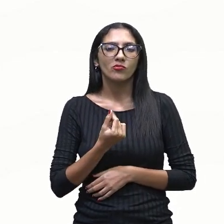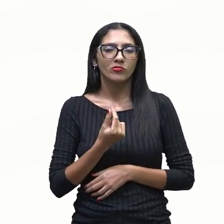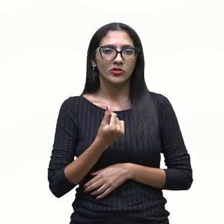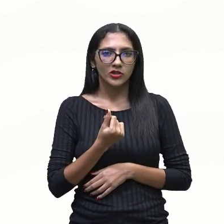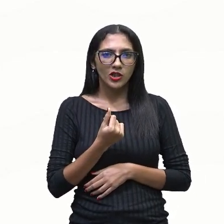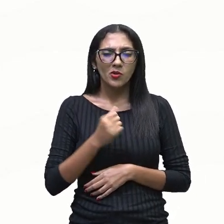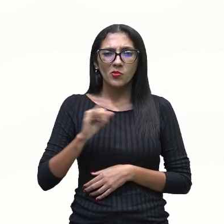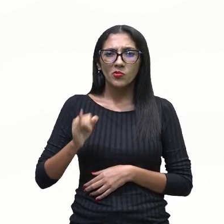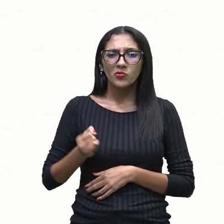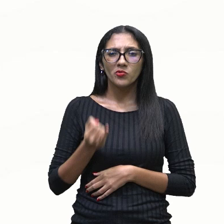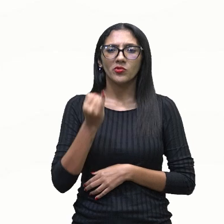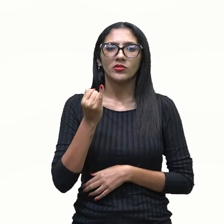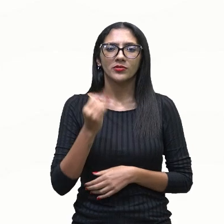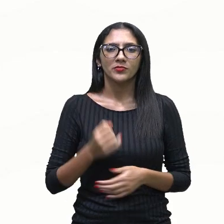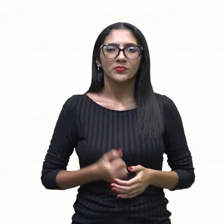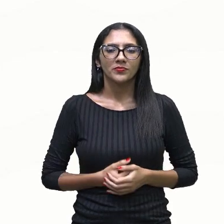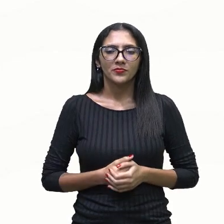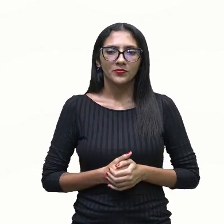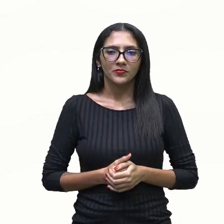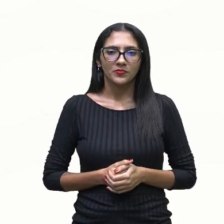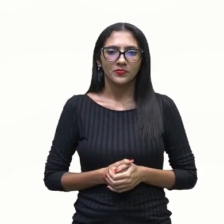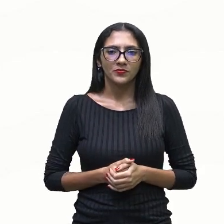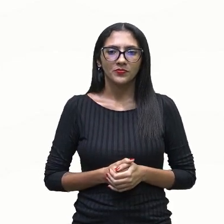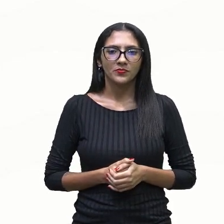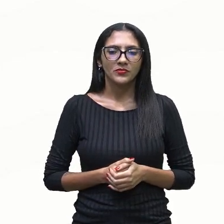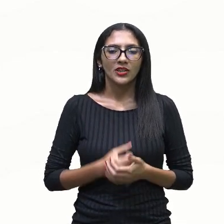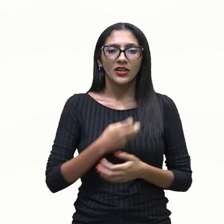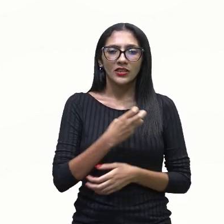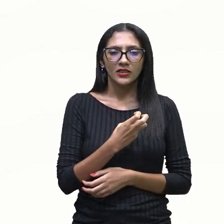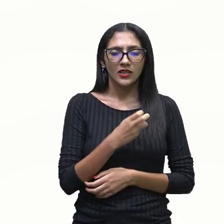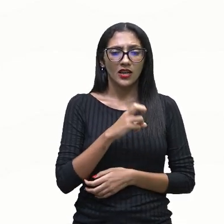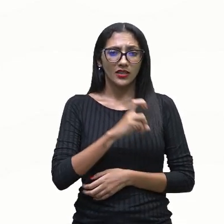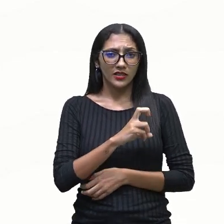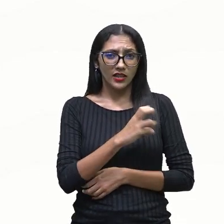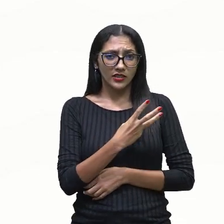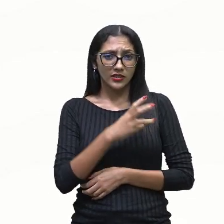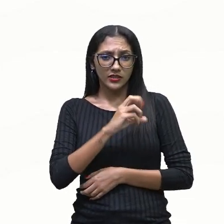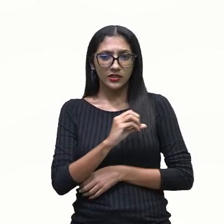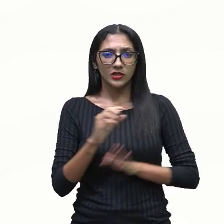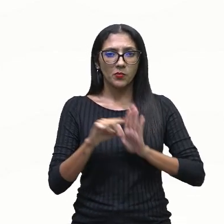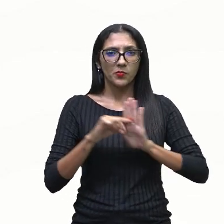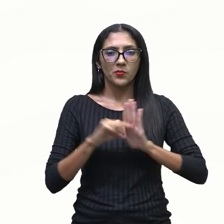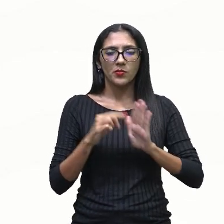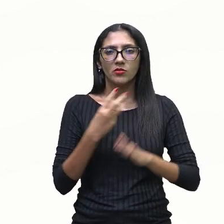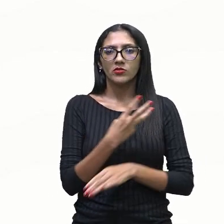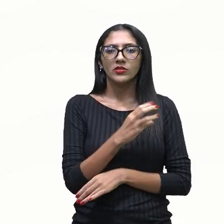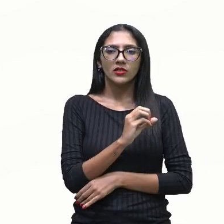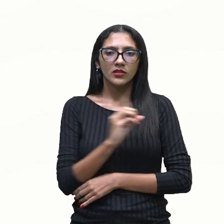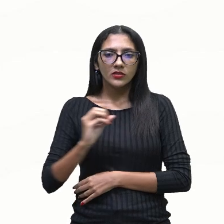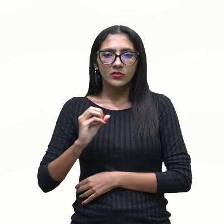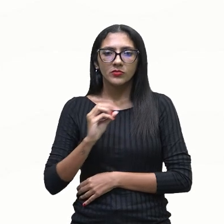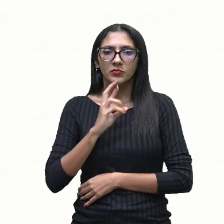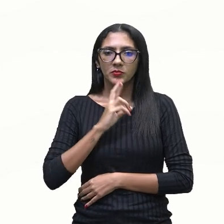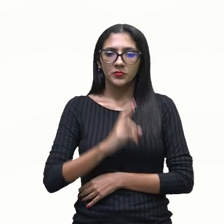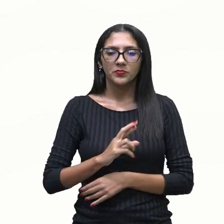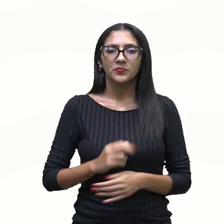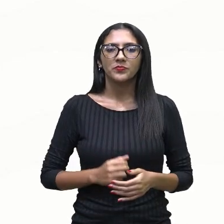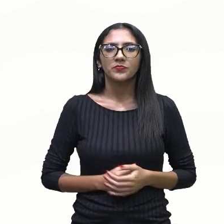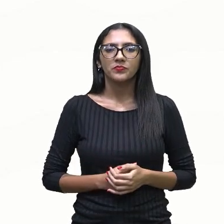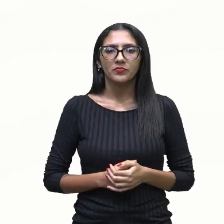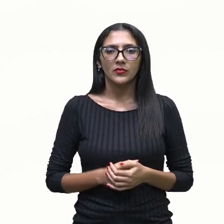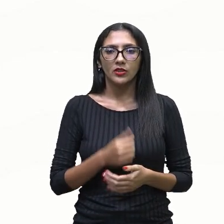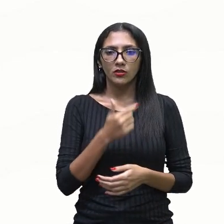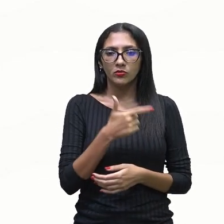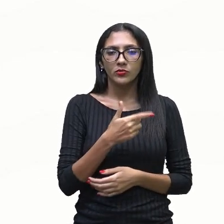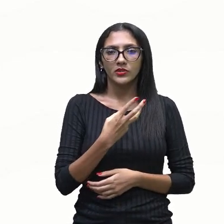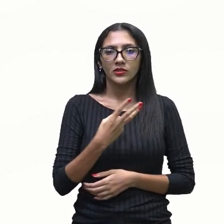Ora, realizando aqui então 530 menos 300, o resultado é